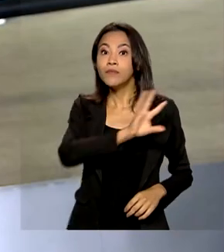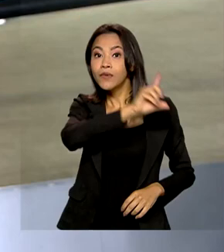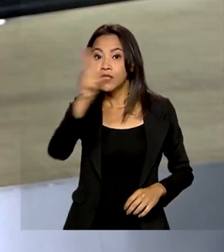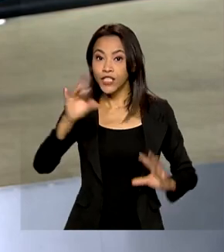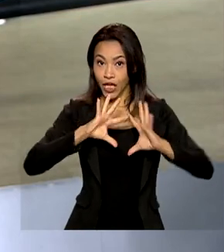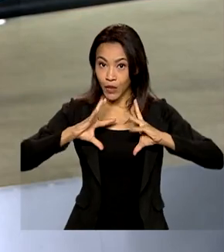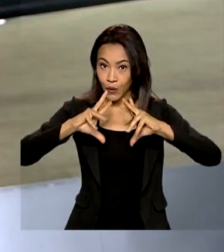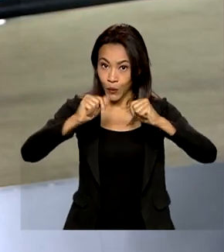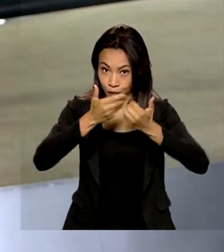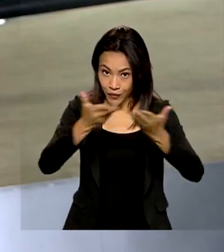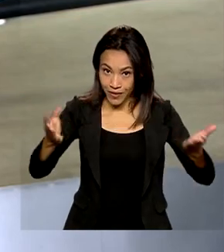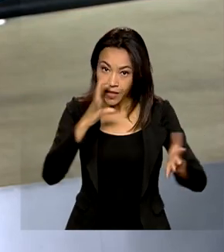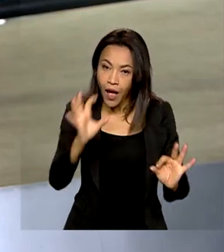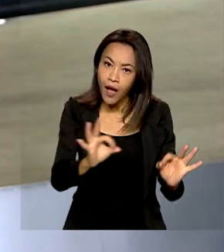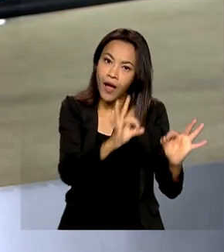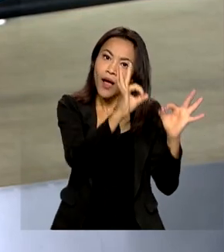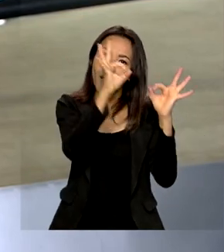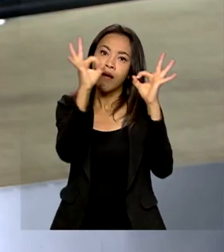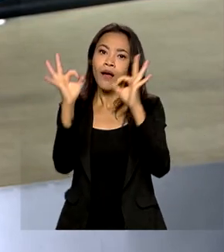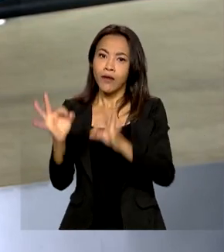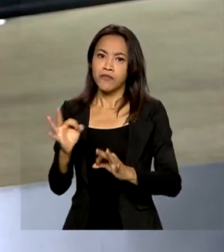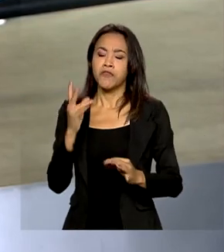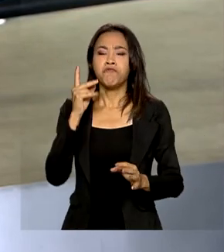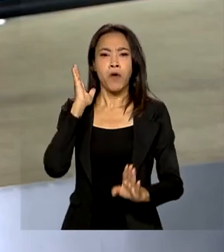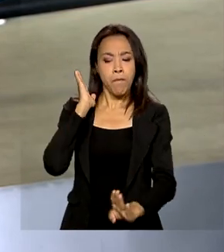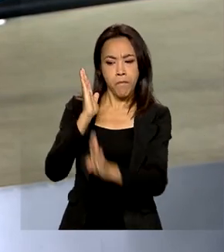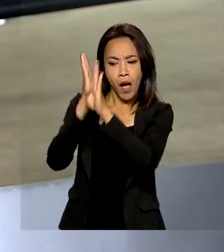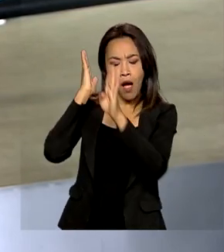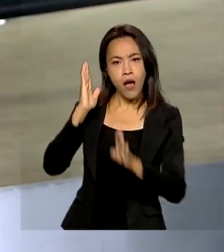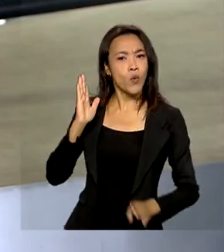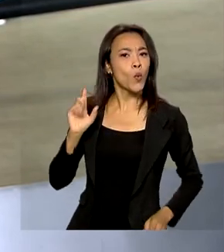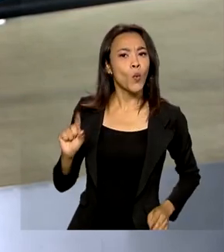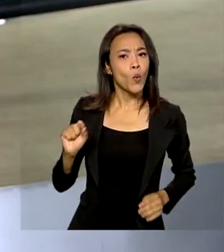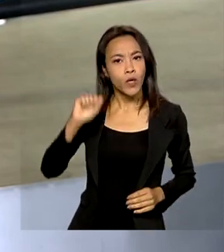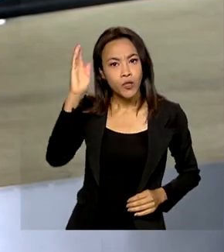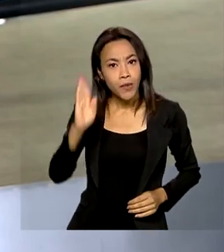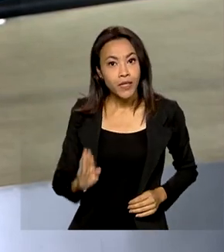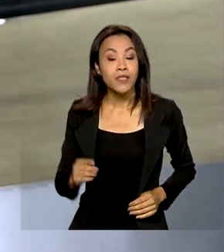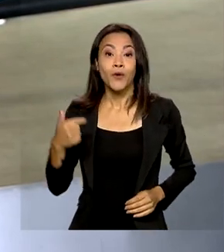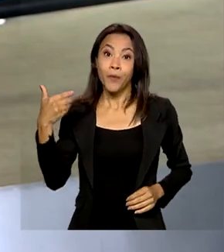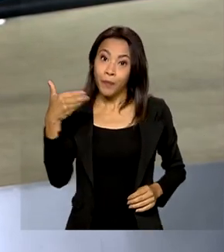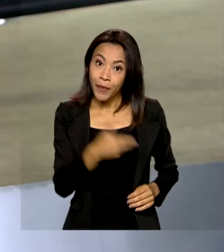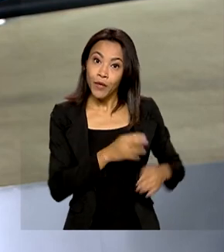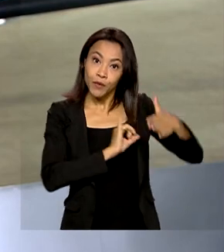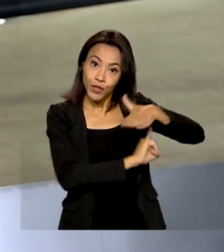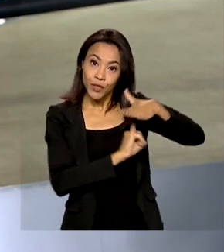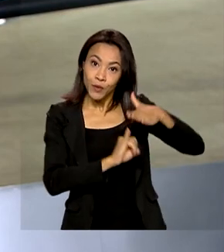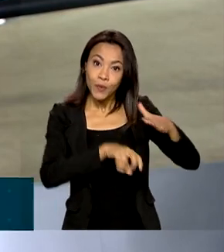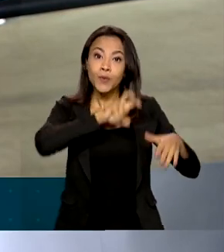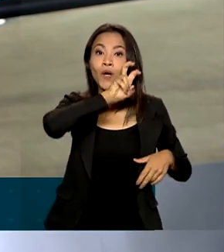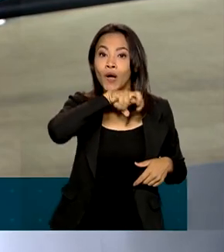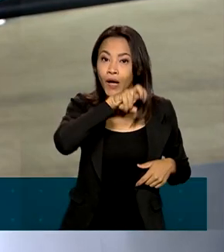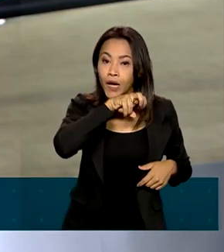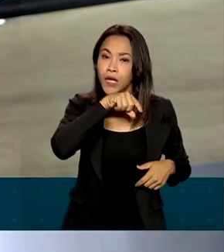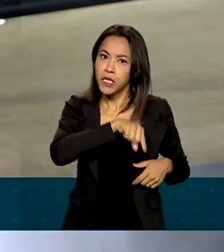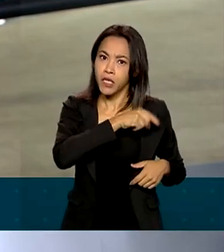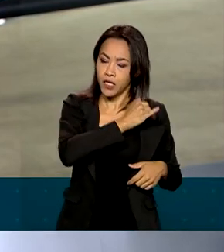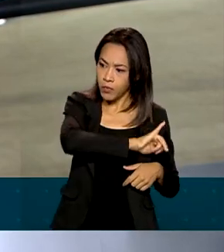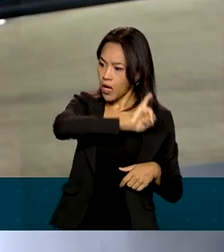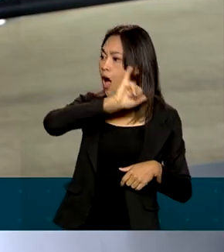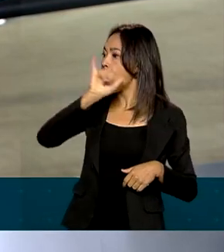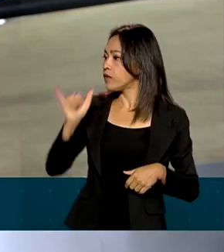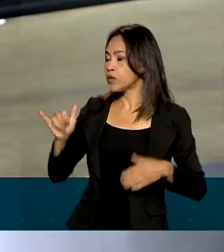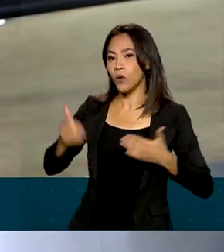Natália Bom dia a todos que nos acompanham é o caso foi identificado no Brasil pelo Instituto Butantan que logo notificou o ministério